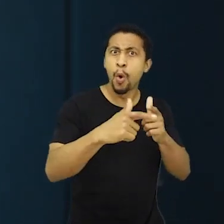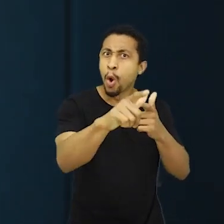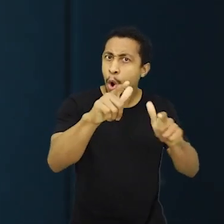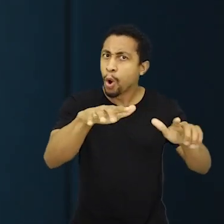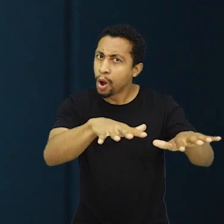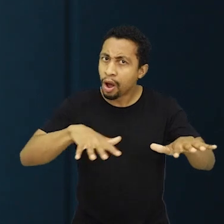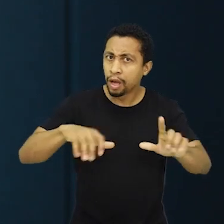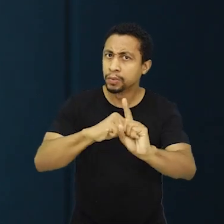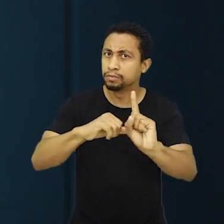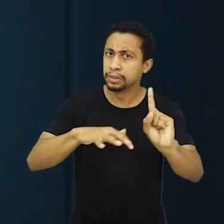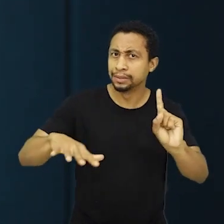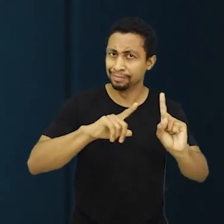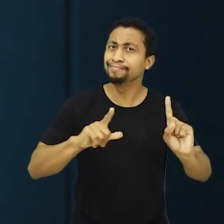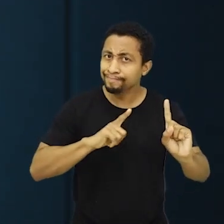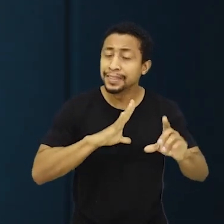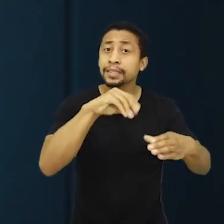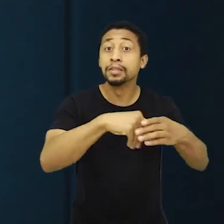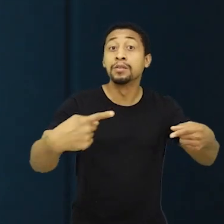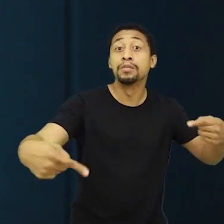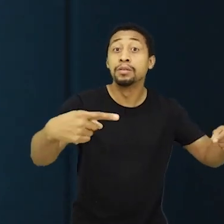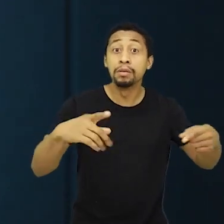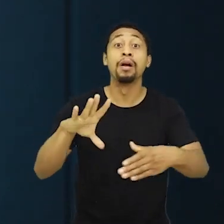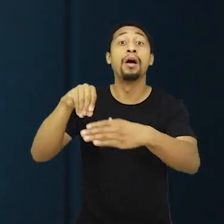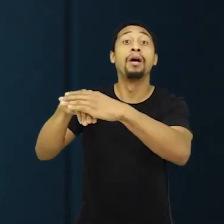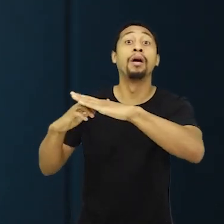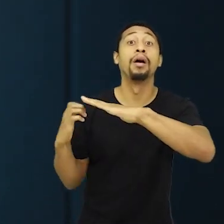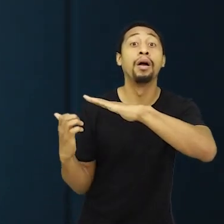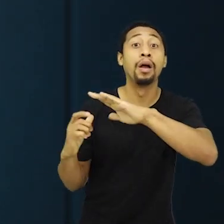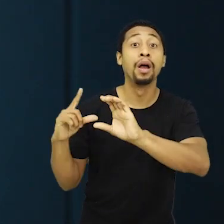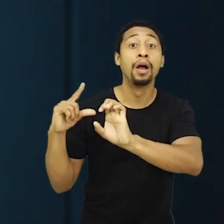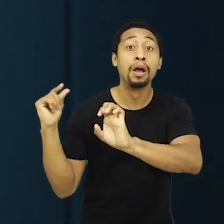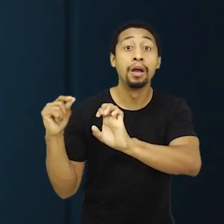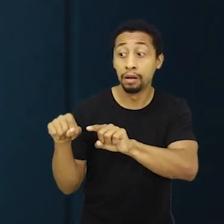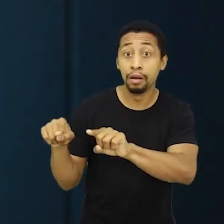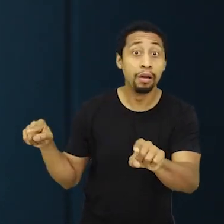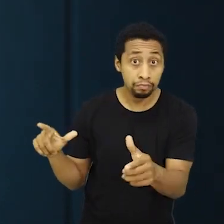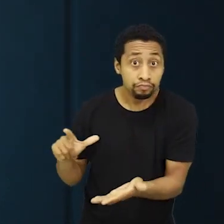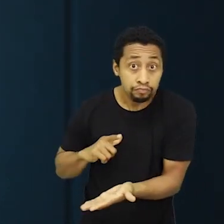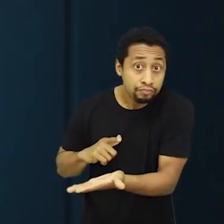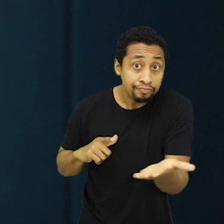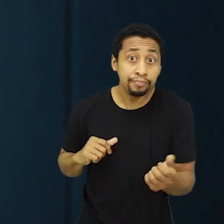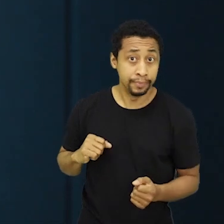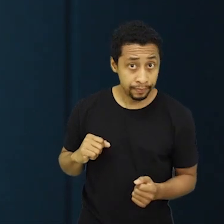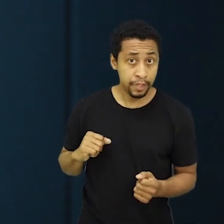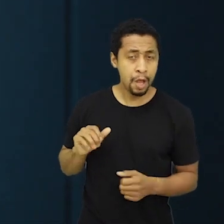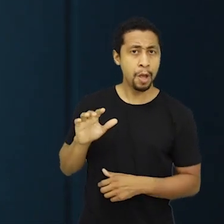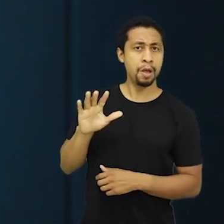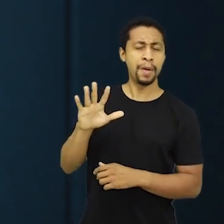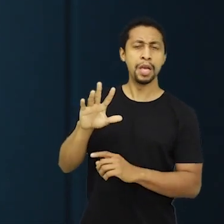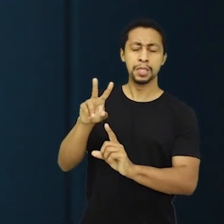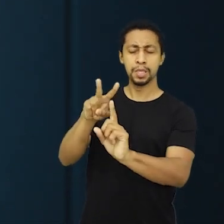da sociedade, na política, no empresariado, e isso não é colocado como algo que